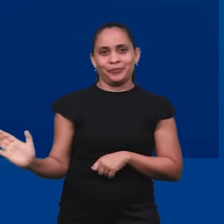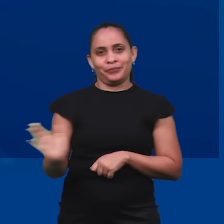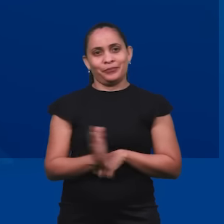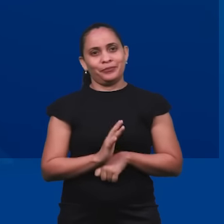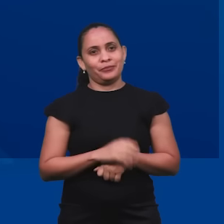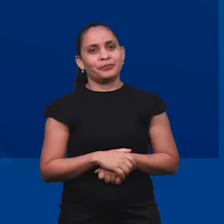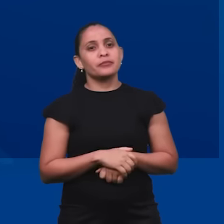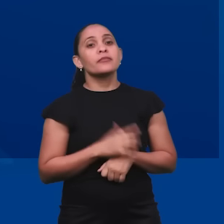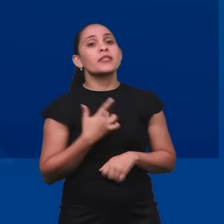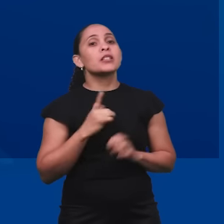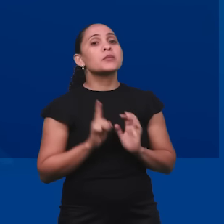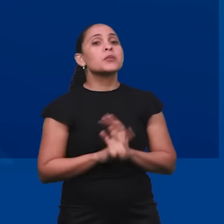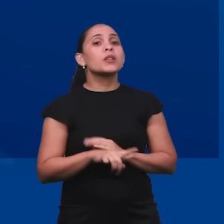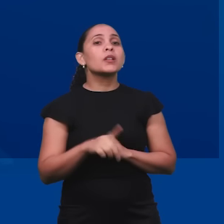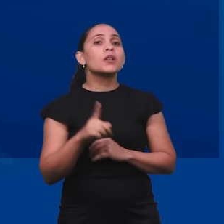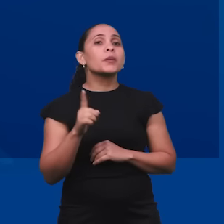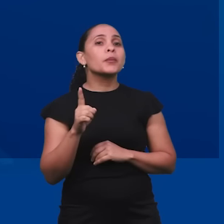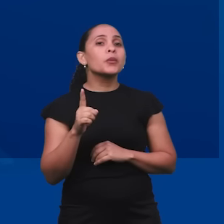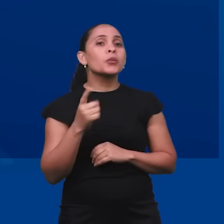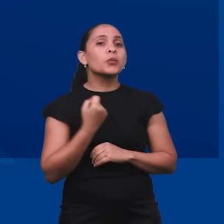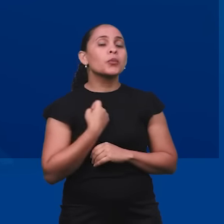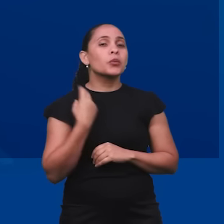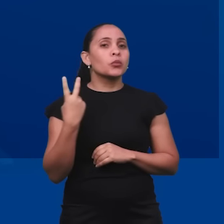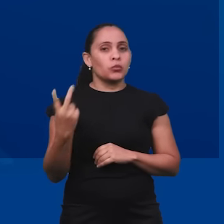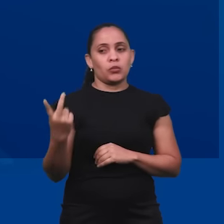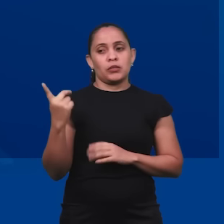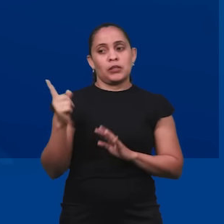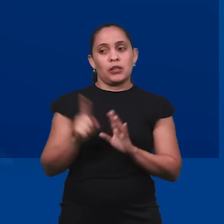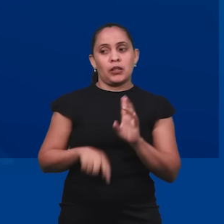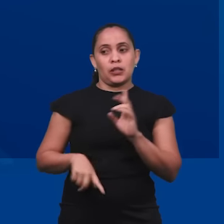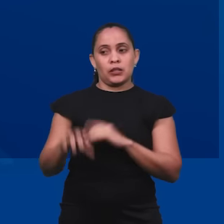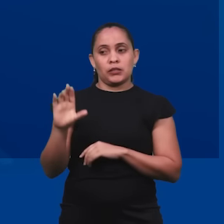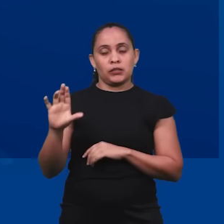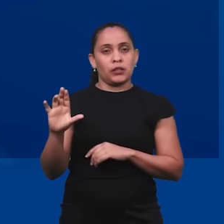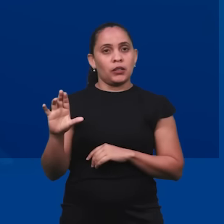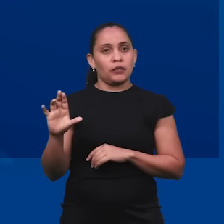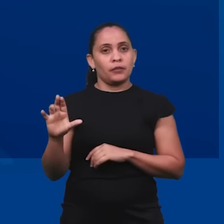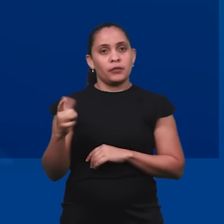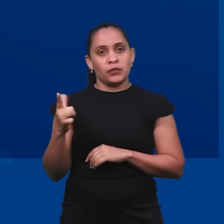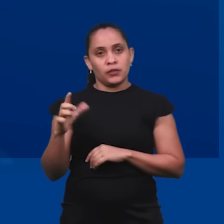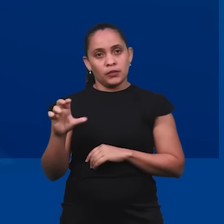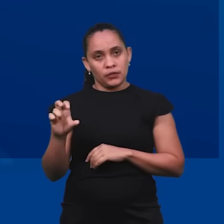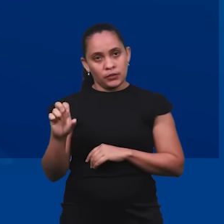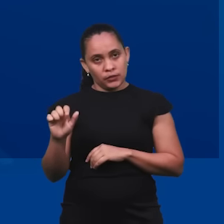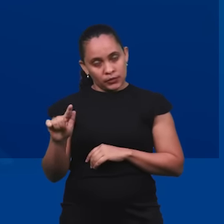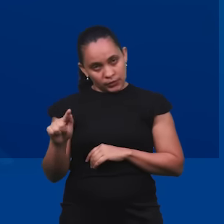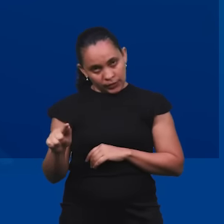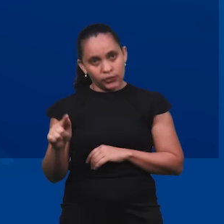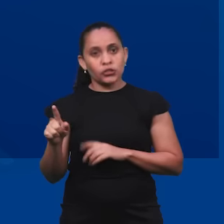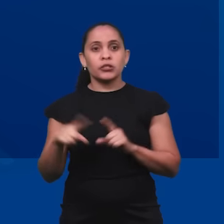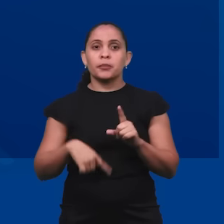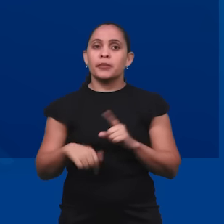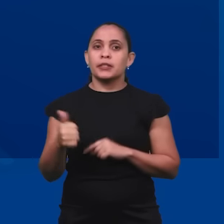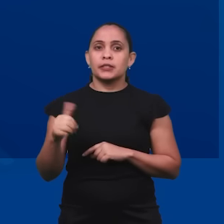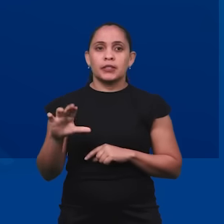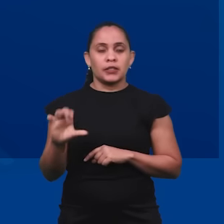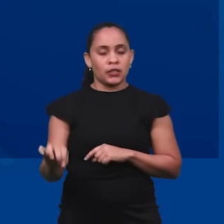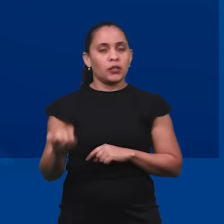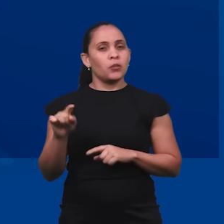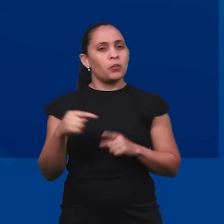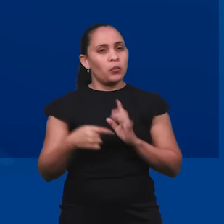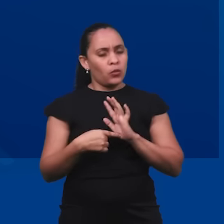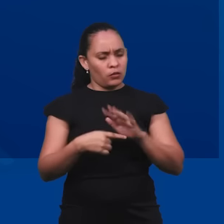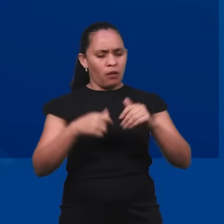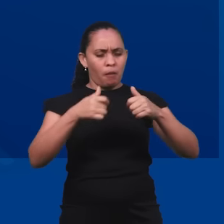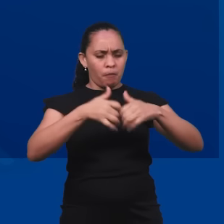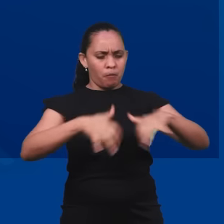Respondendo à pergunta 2, letra C, em Êxodo capítulo 27, verso 16, diz que a porta do tabernáculo